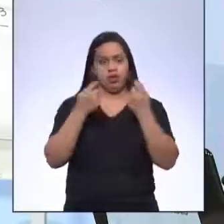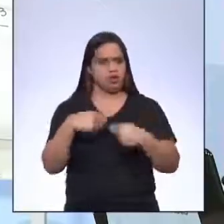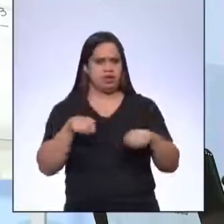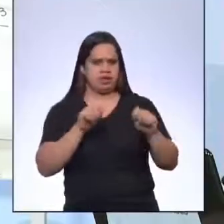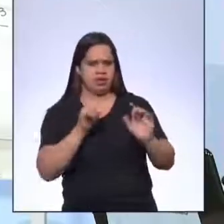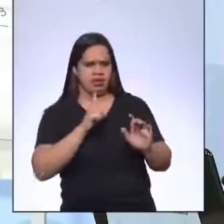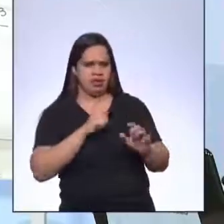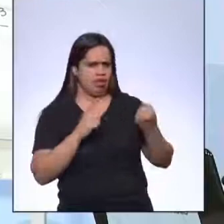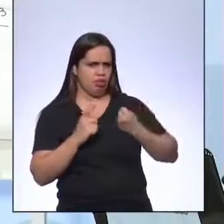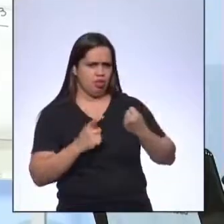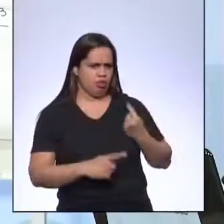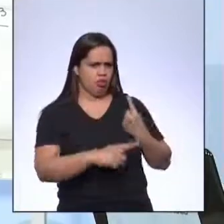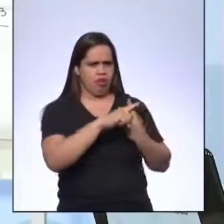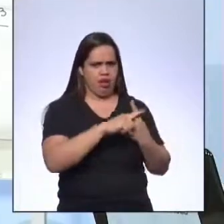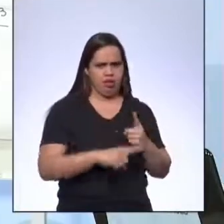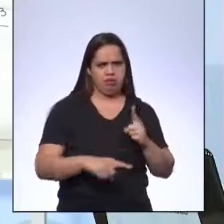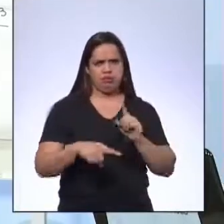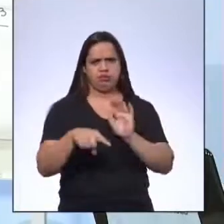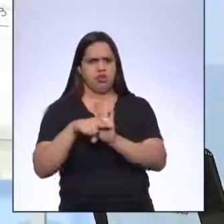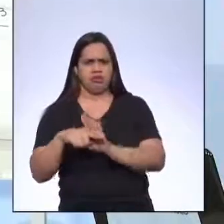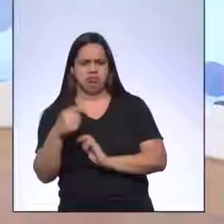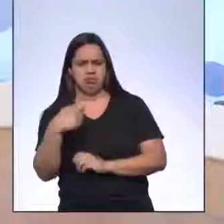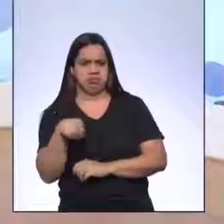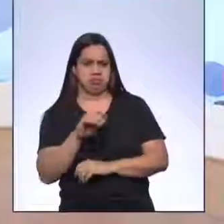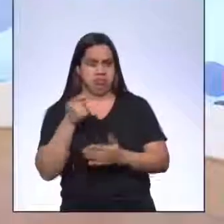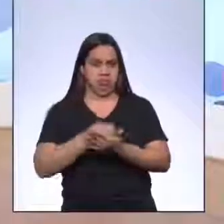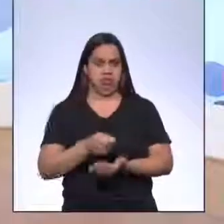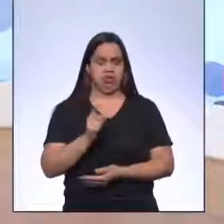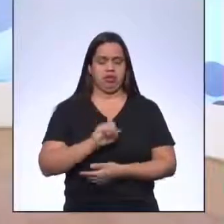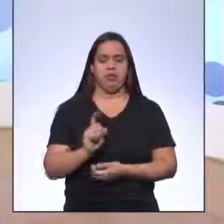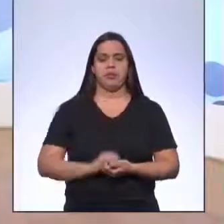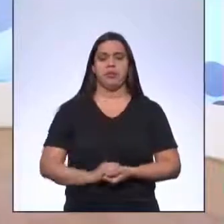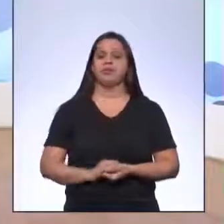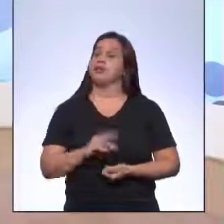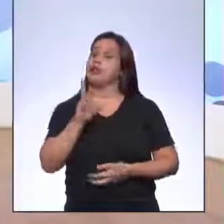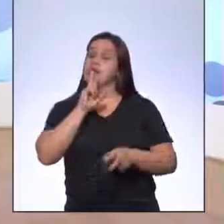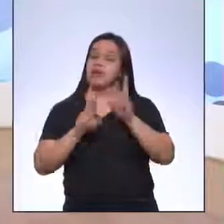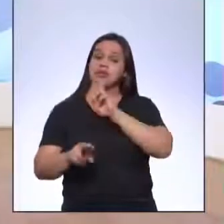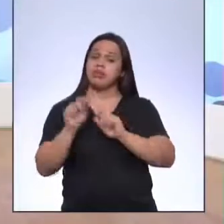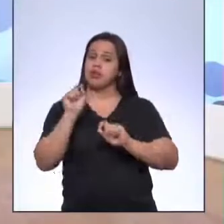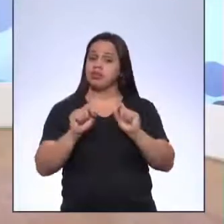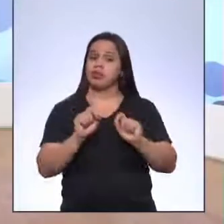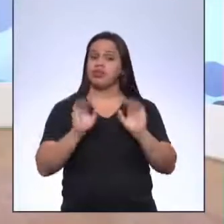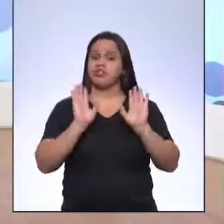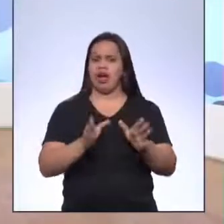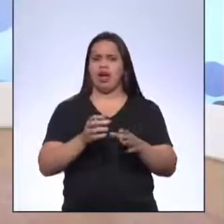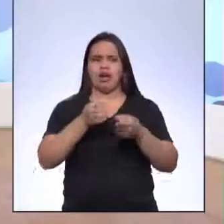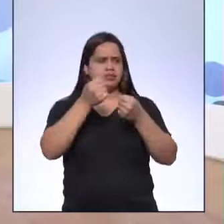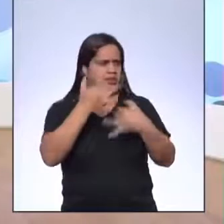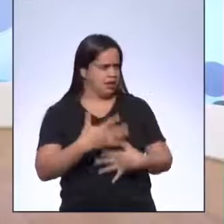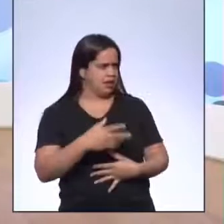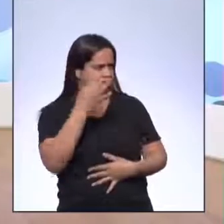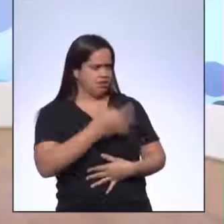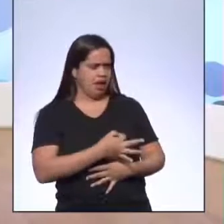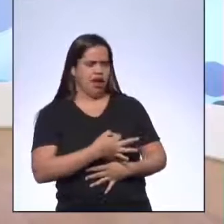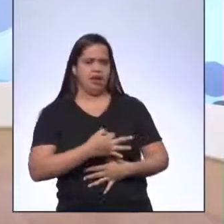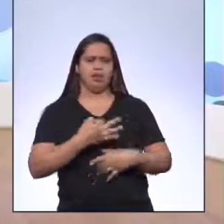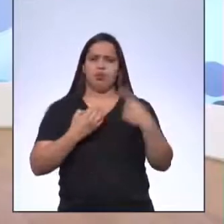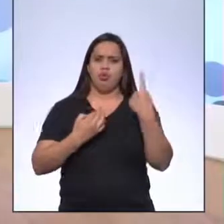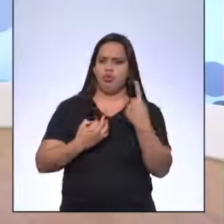ter valores positivos e negativos beleza e as respostas que eu te falei tá certo um e